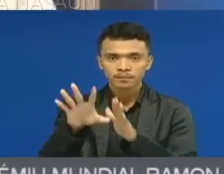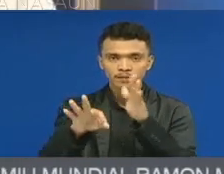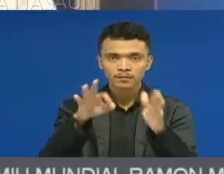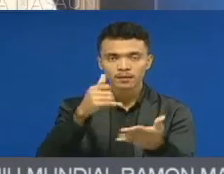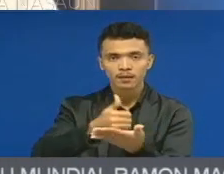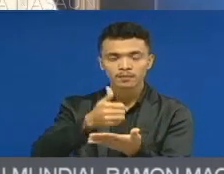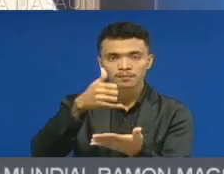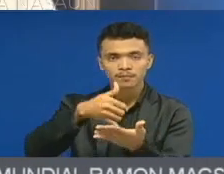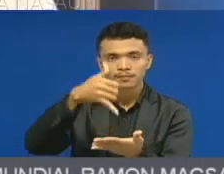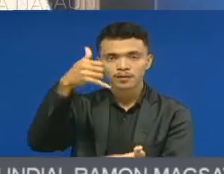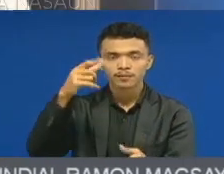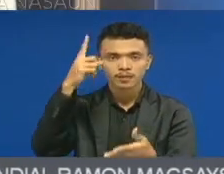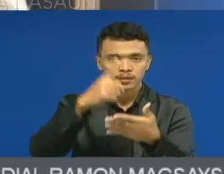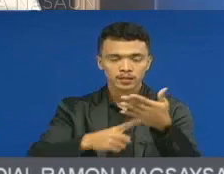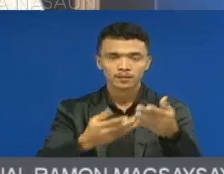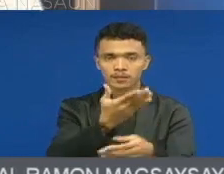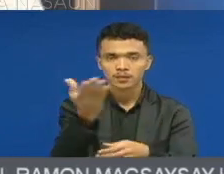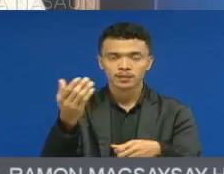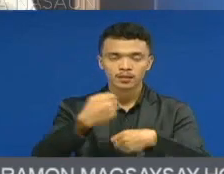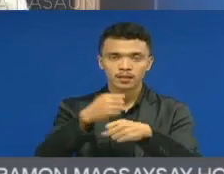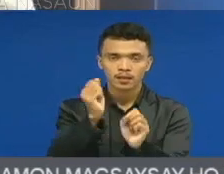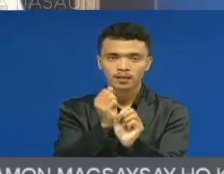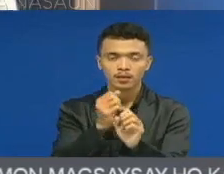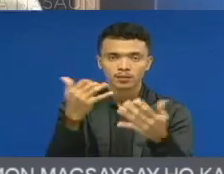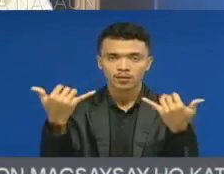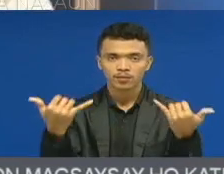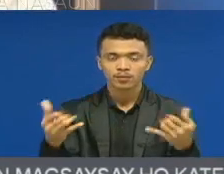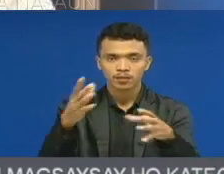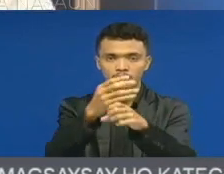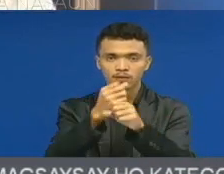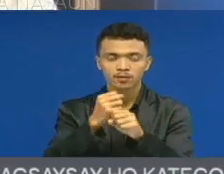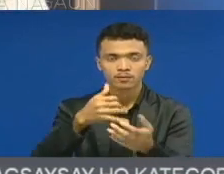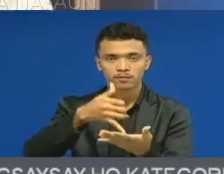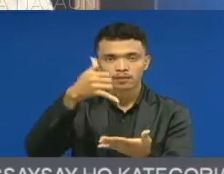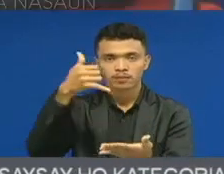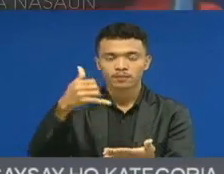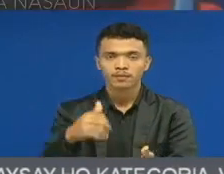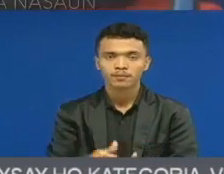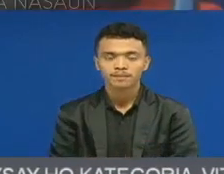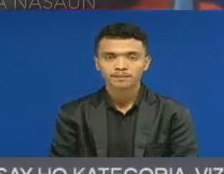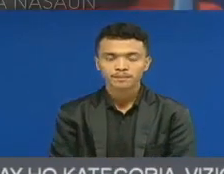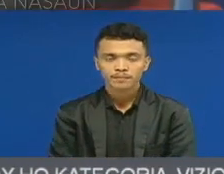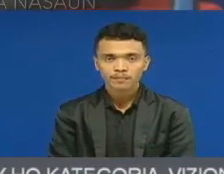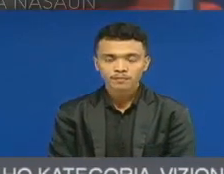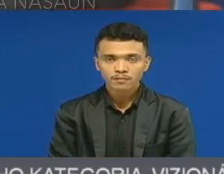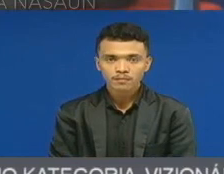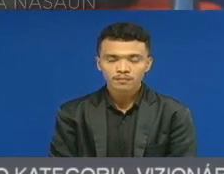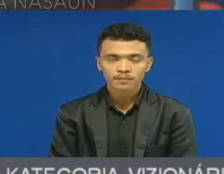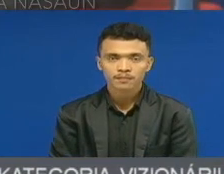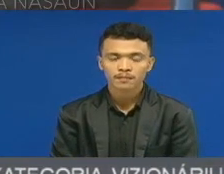durante ne saida mai ta halo par to loro ita bela simu premiu mundial ida sim durante ne